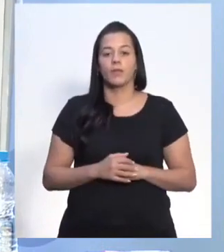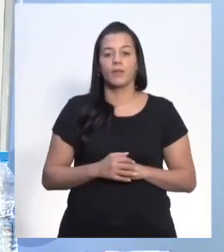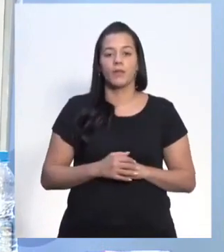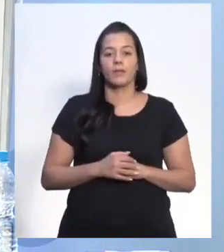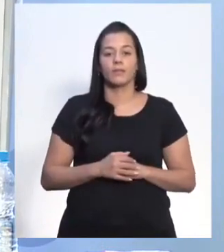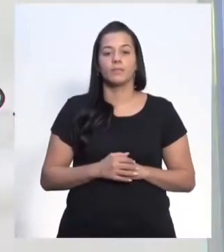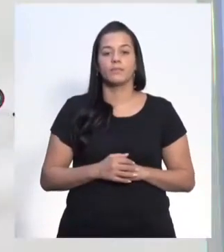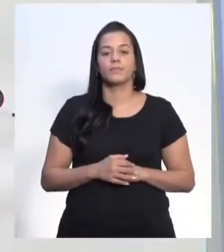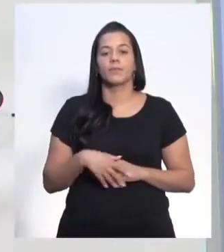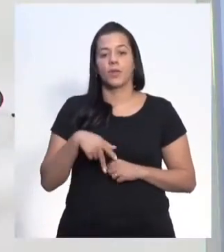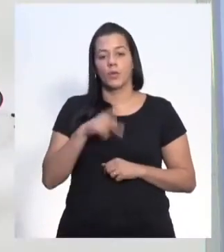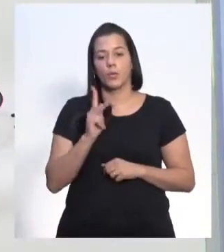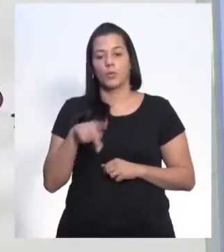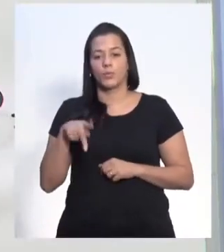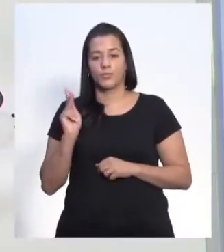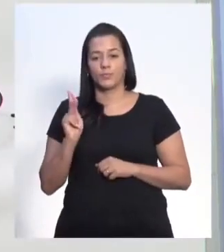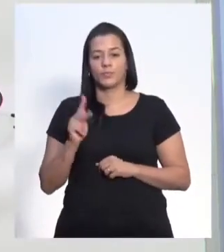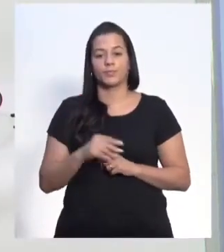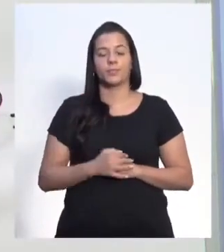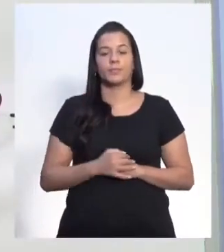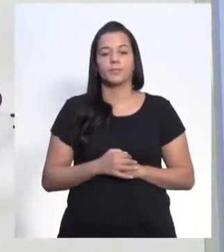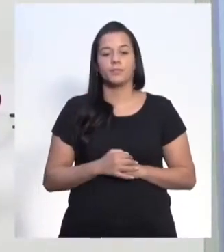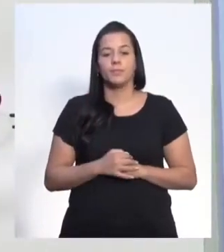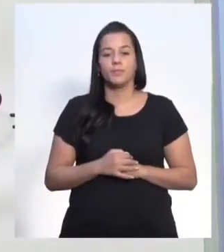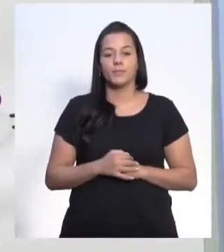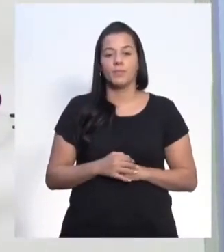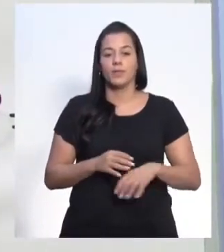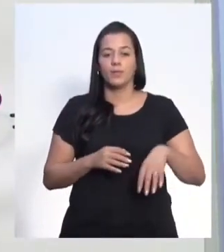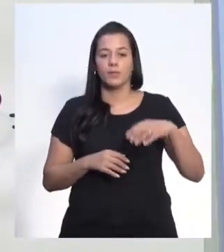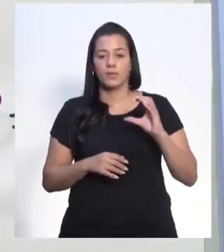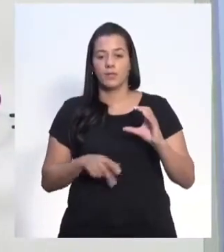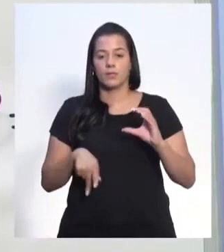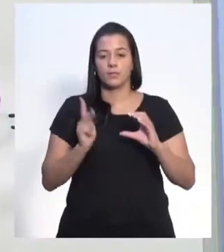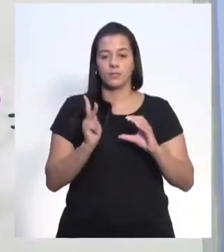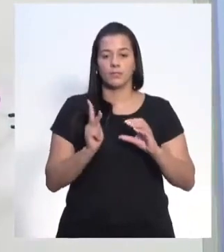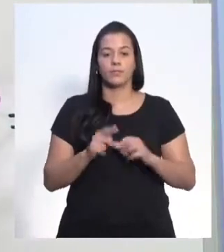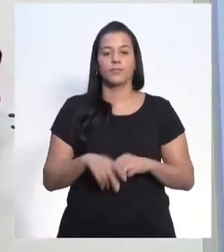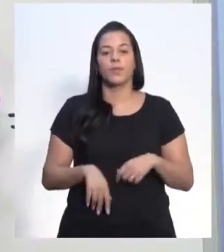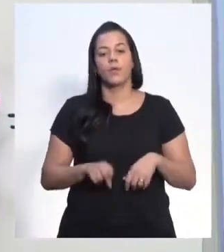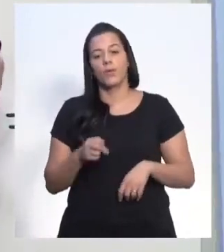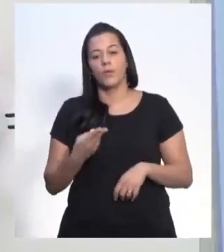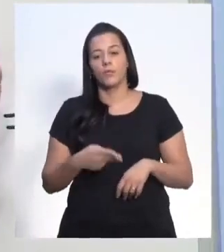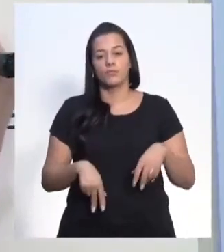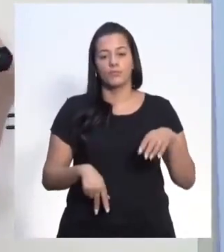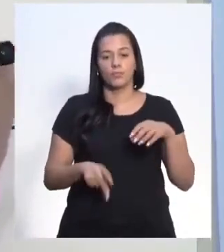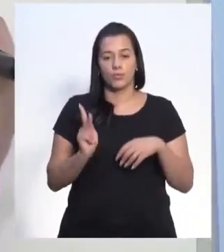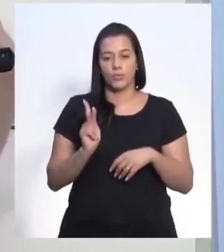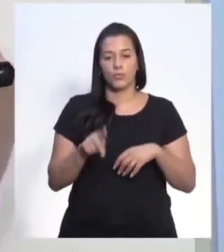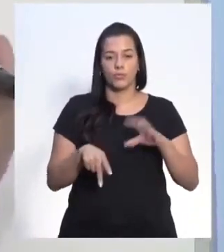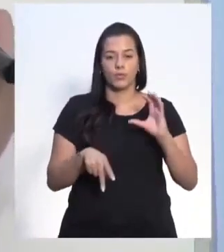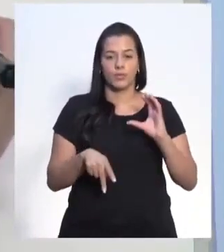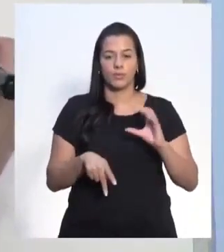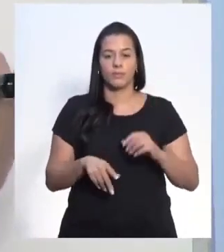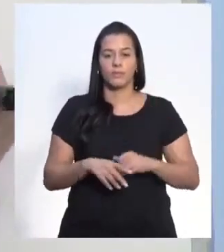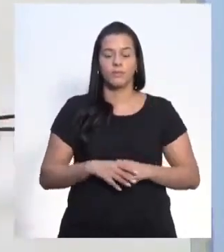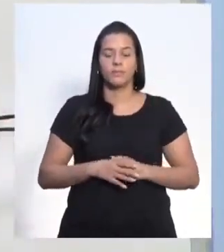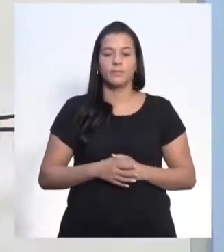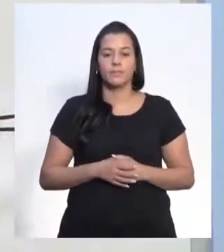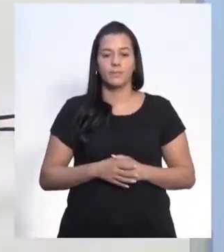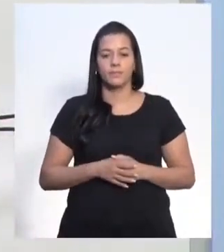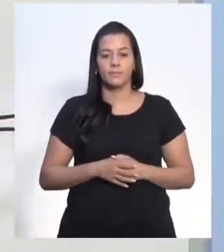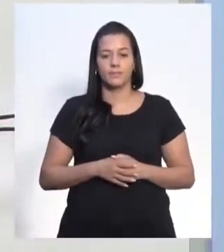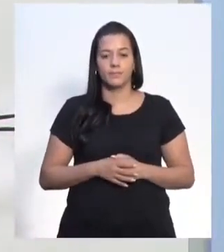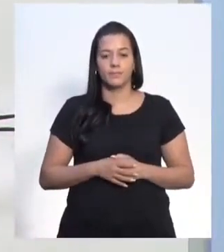ter coroa, coroa. A gente pode ter cara, coroa, ou ao contrário, coroa, cara.